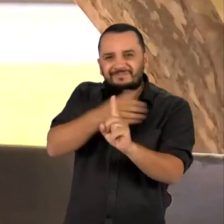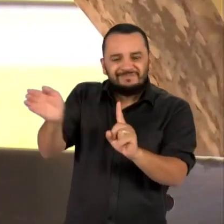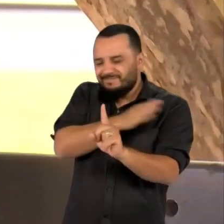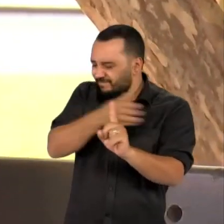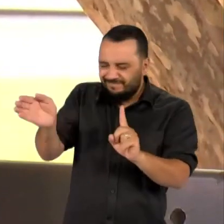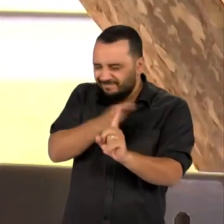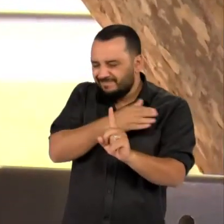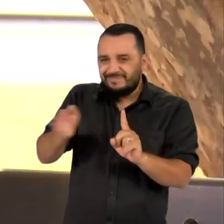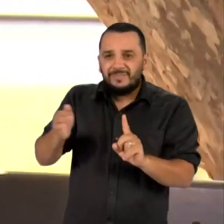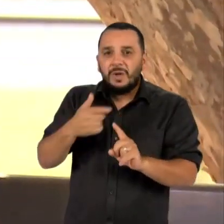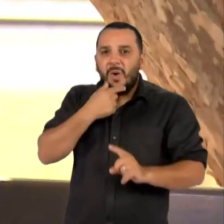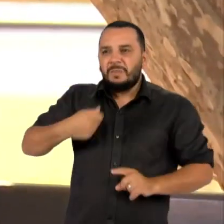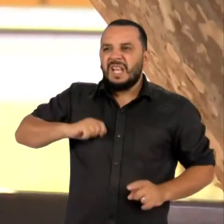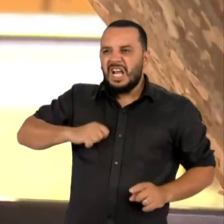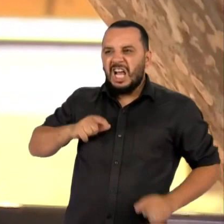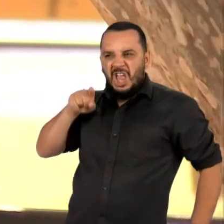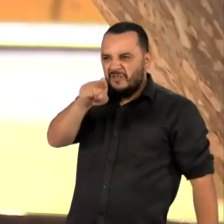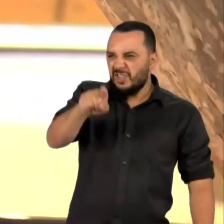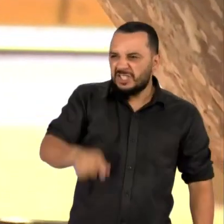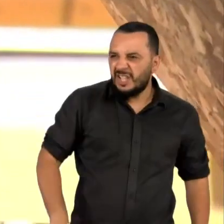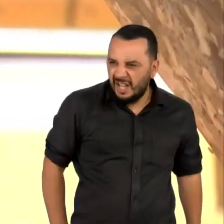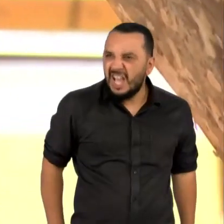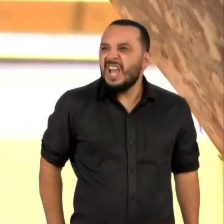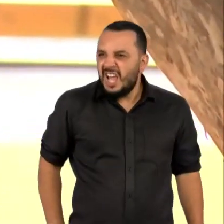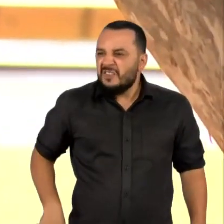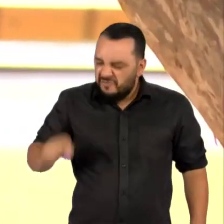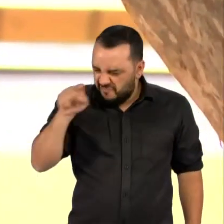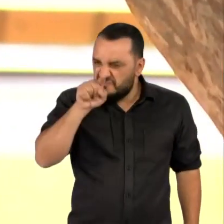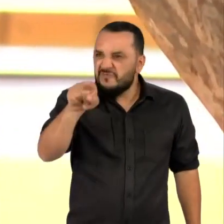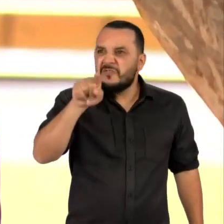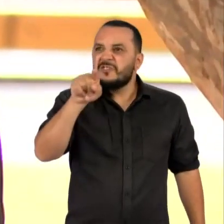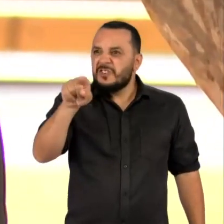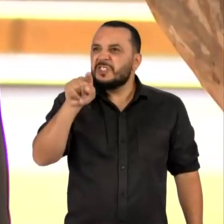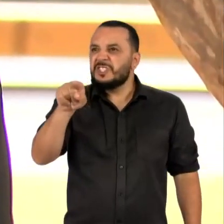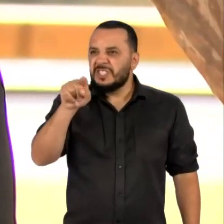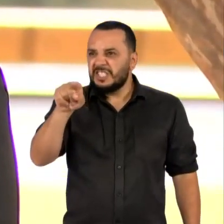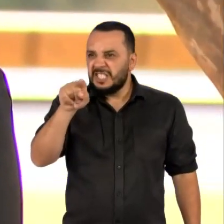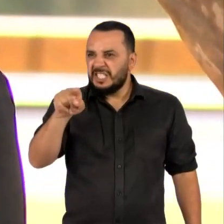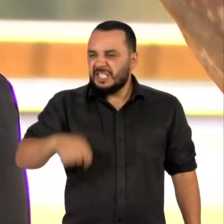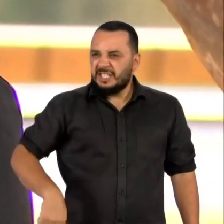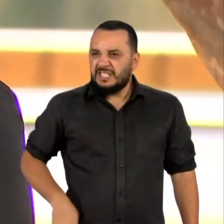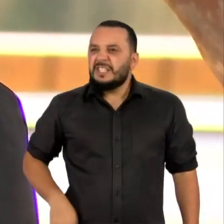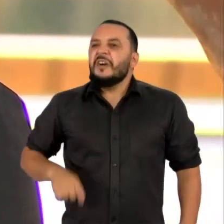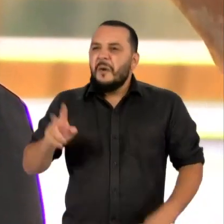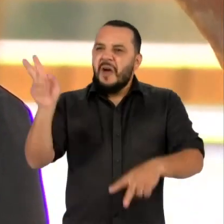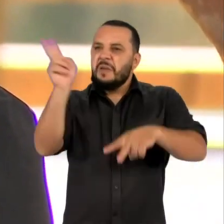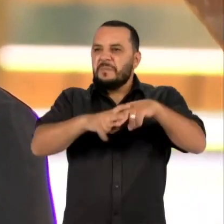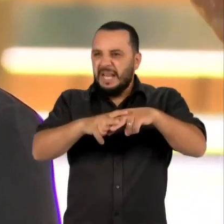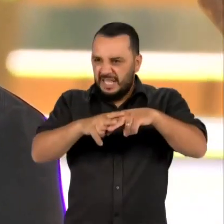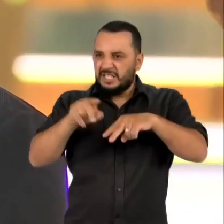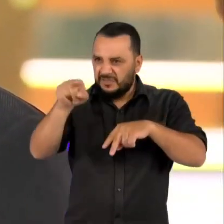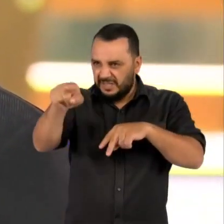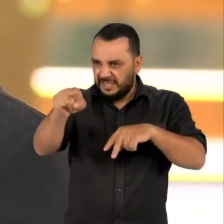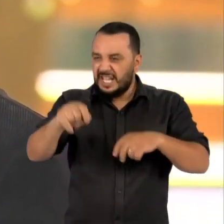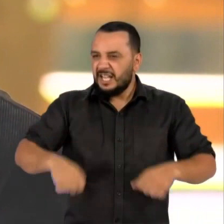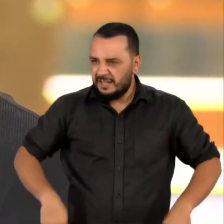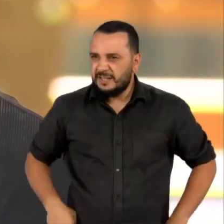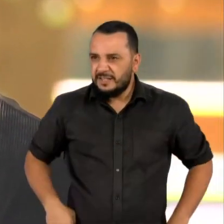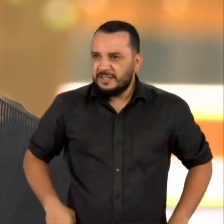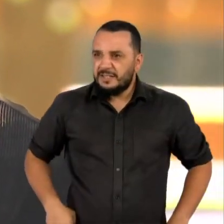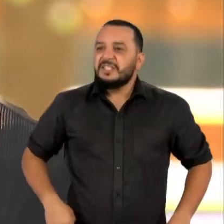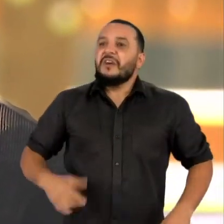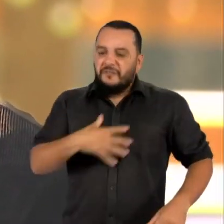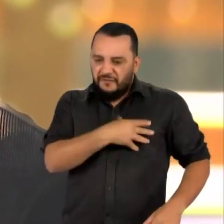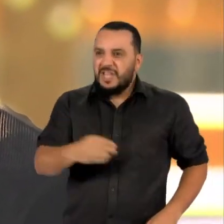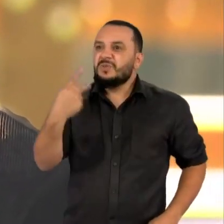o delegado olhando falar pra você falando para você assim ó você vai pegar cadeia pra você seu